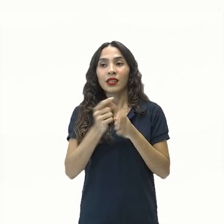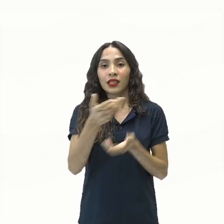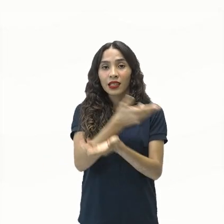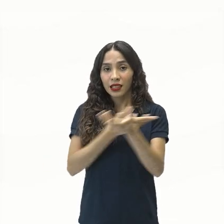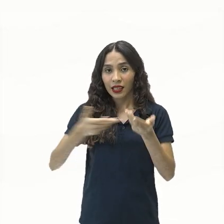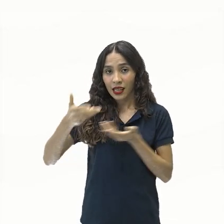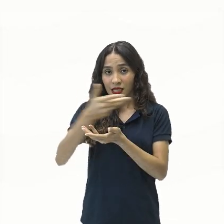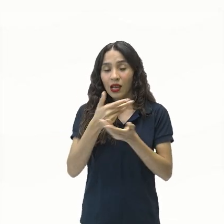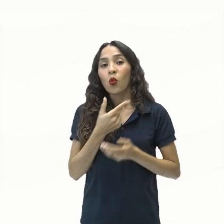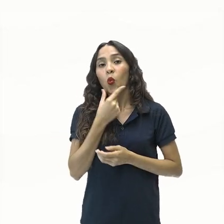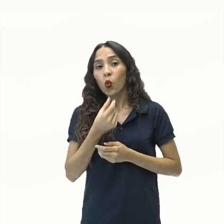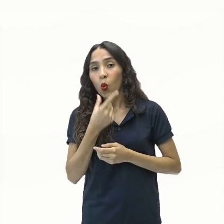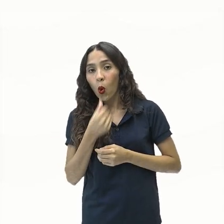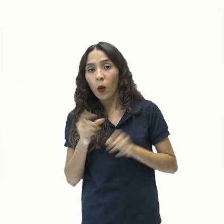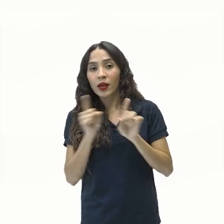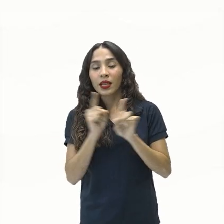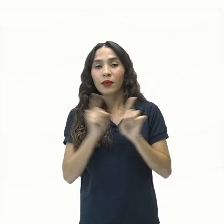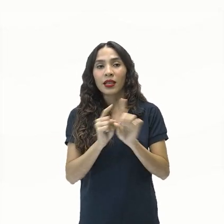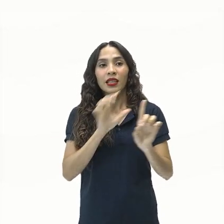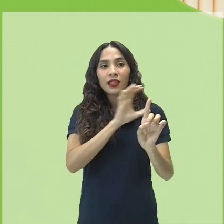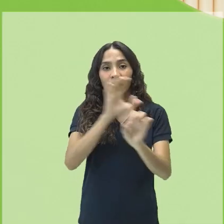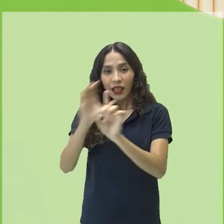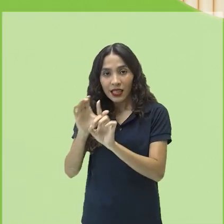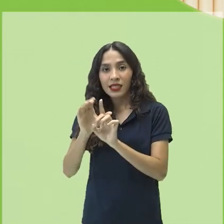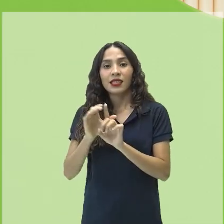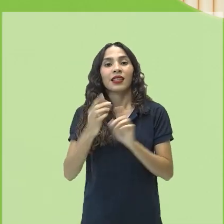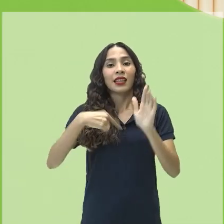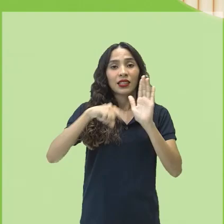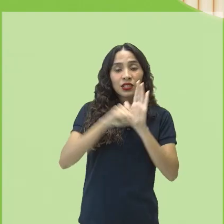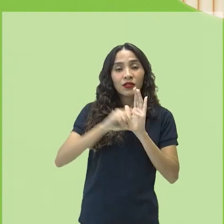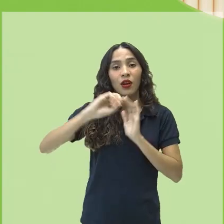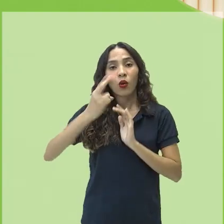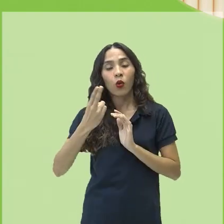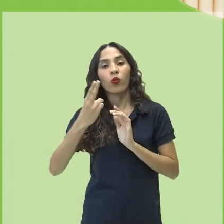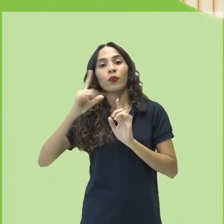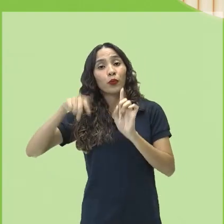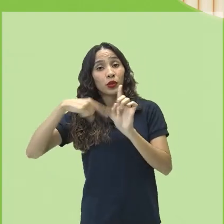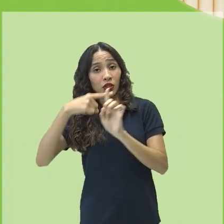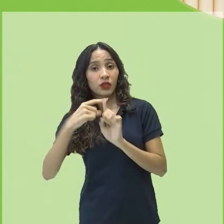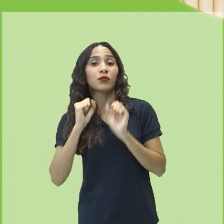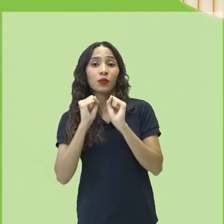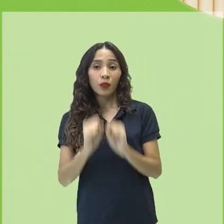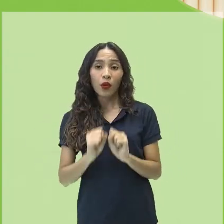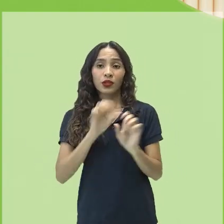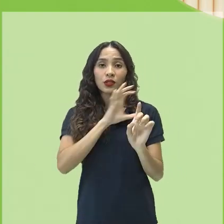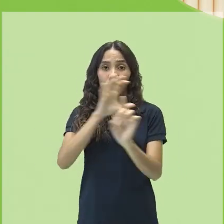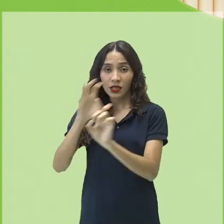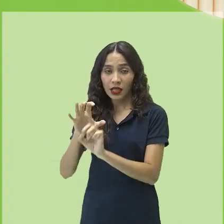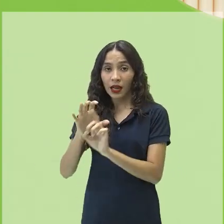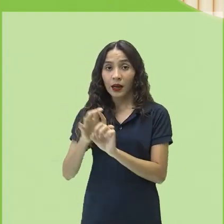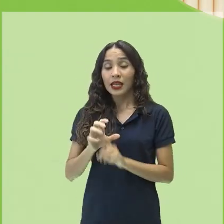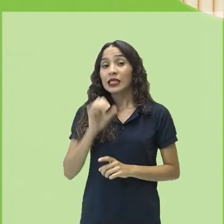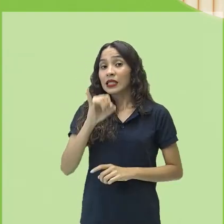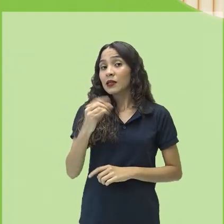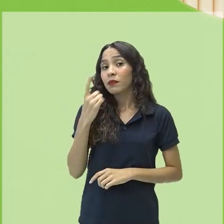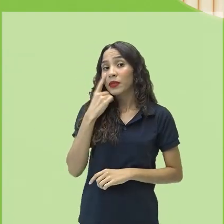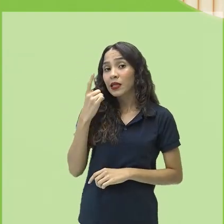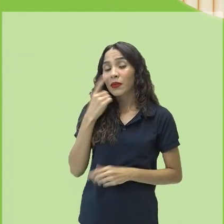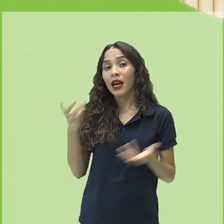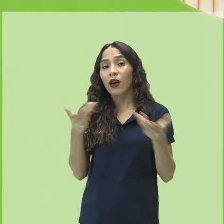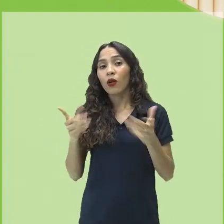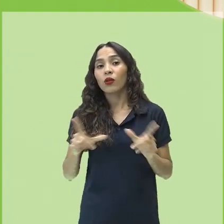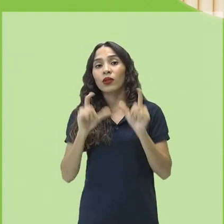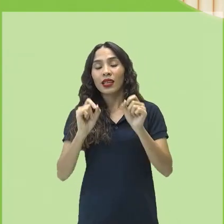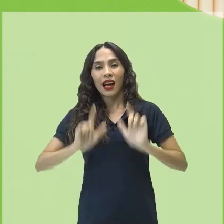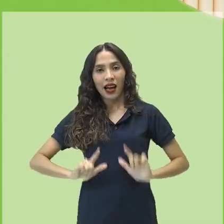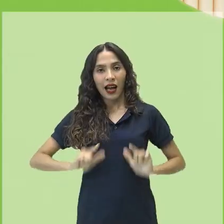interação do homem, né, alguns impactos negativos ou positivos que ele pode ter naquele espaço, quando a gente for observar agora sobre